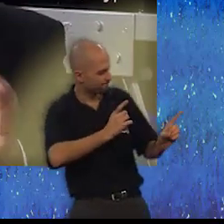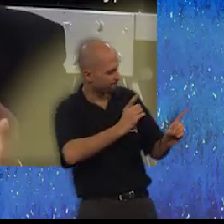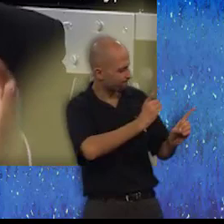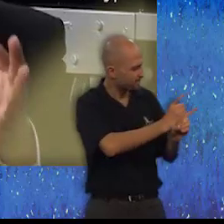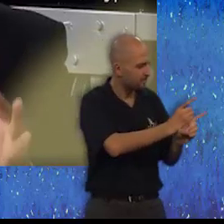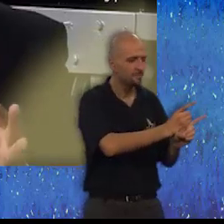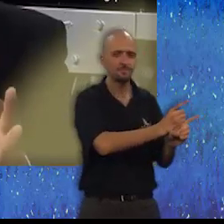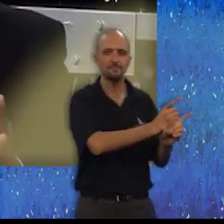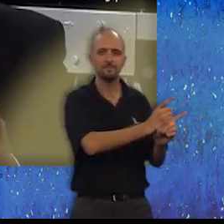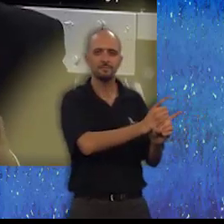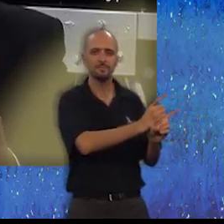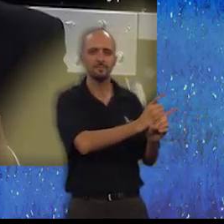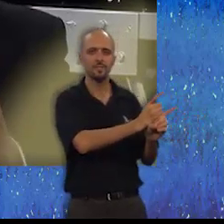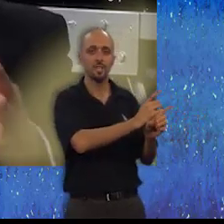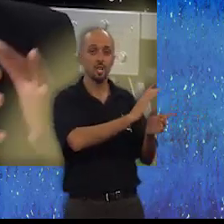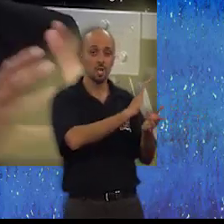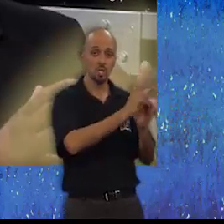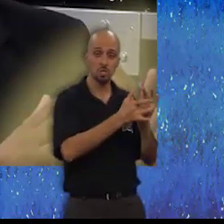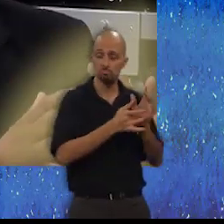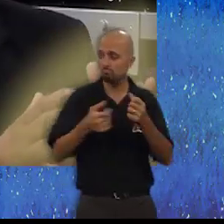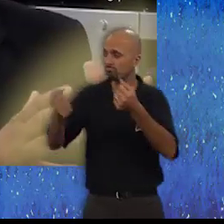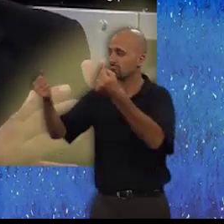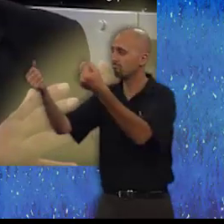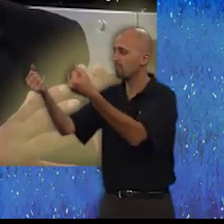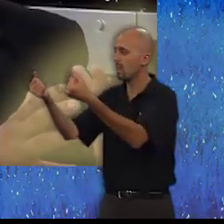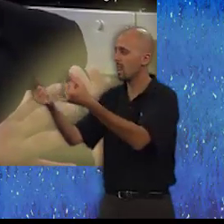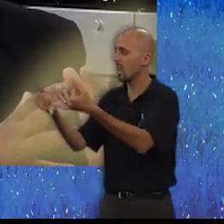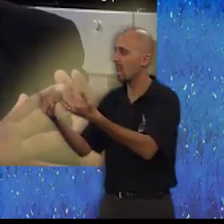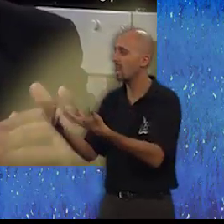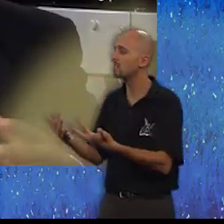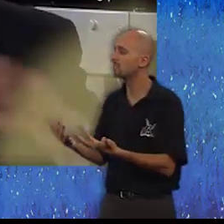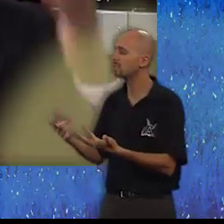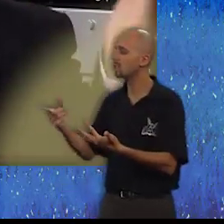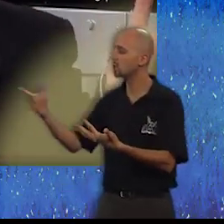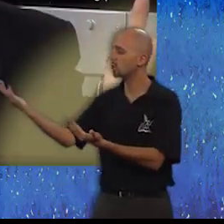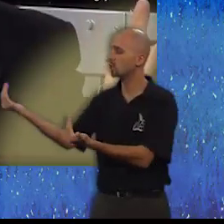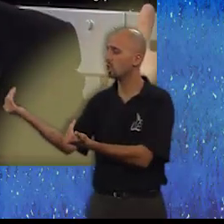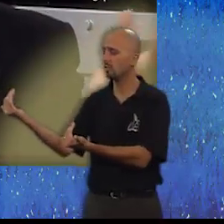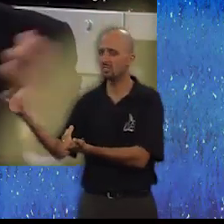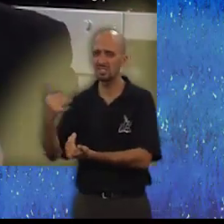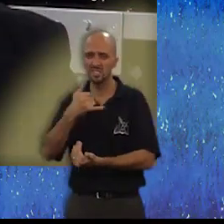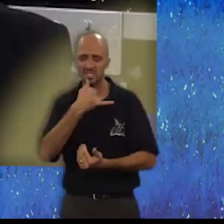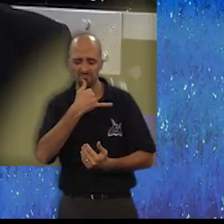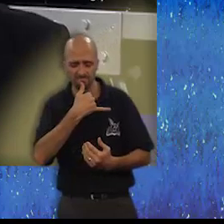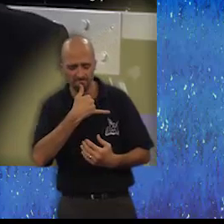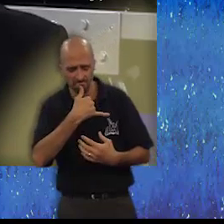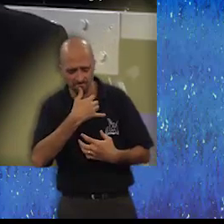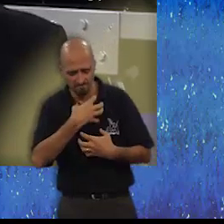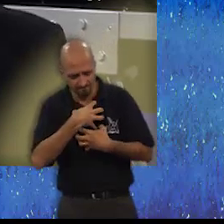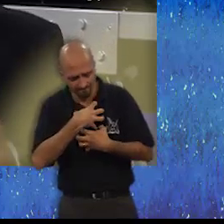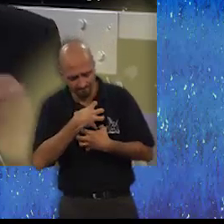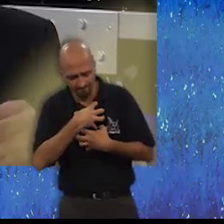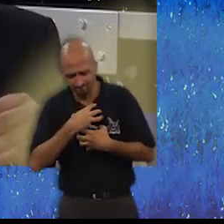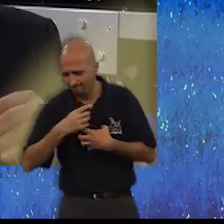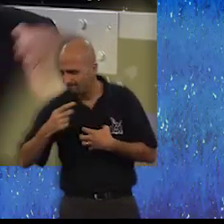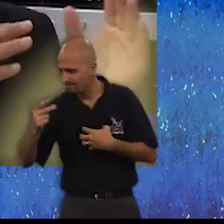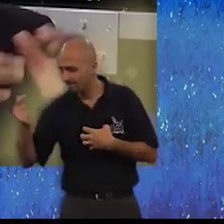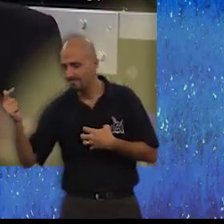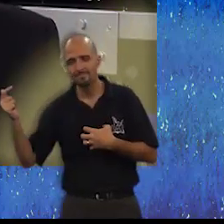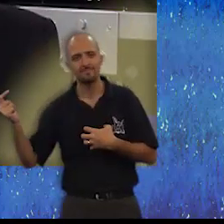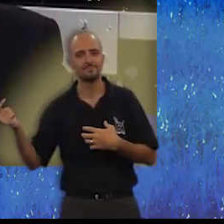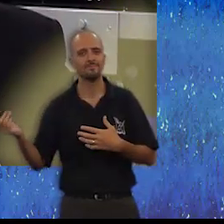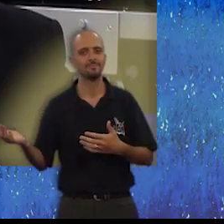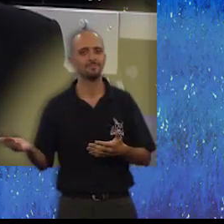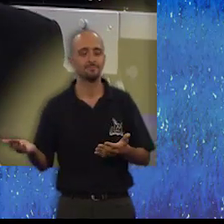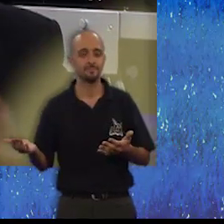com carinho, com amor, e disse o que ele tinha que fazer, ele foi embora triste, diz a Bíblia. Triste, foi